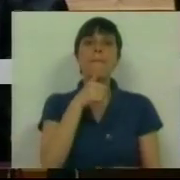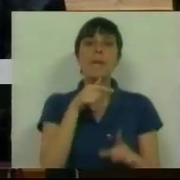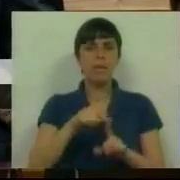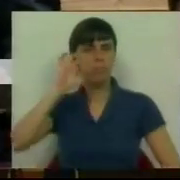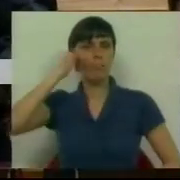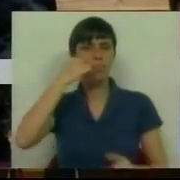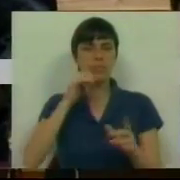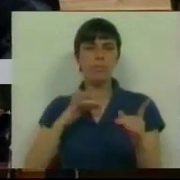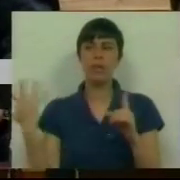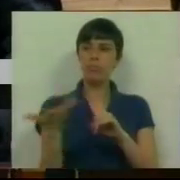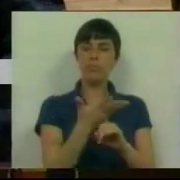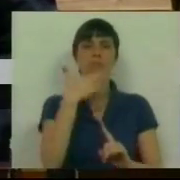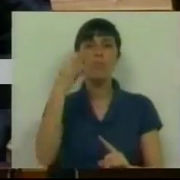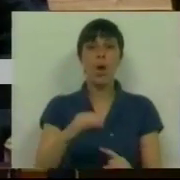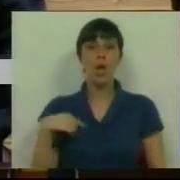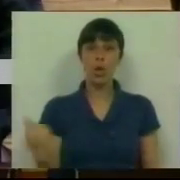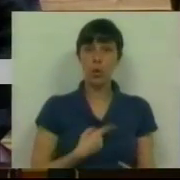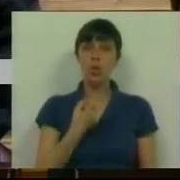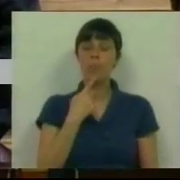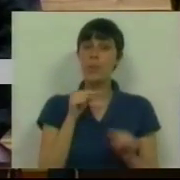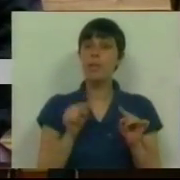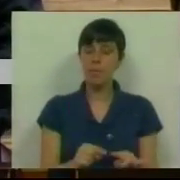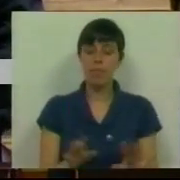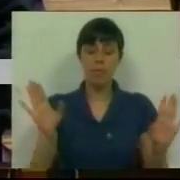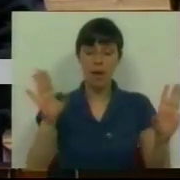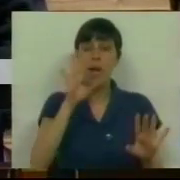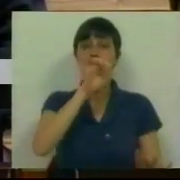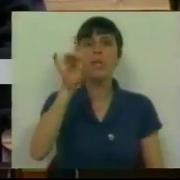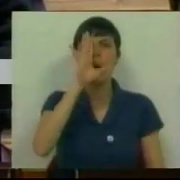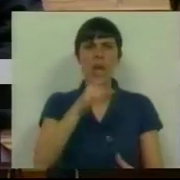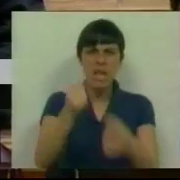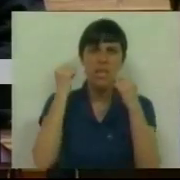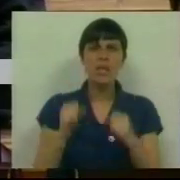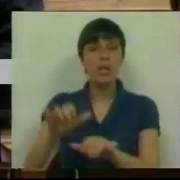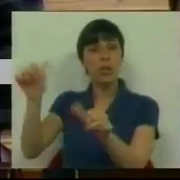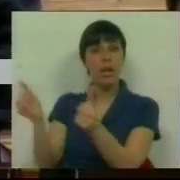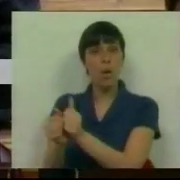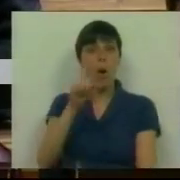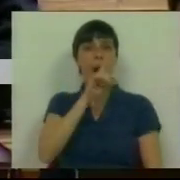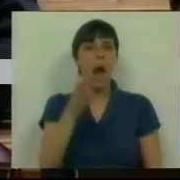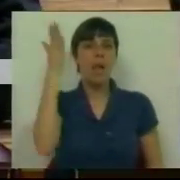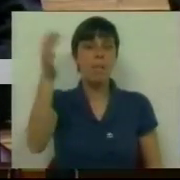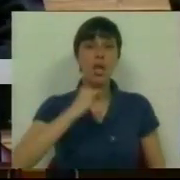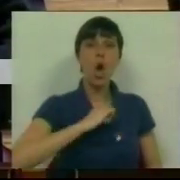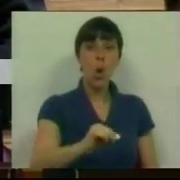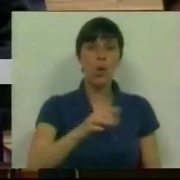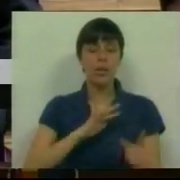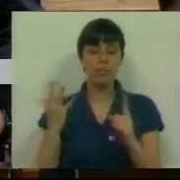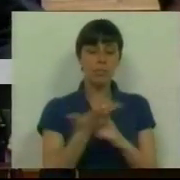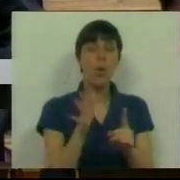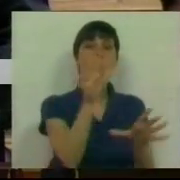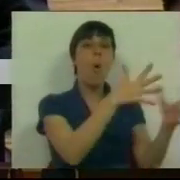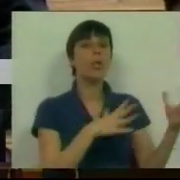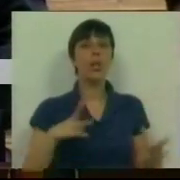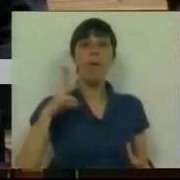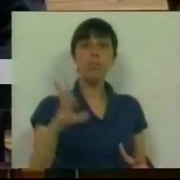é um ataque à periferia. Ora, se todos nós percebemos isso, mas se o Governo insiste em estar ao lado da Alemanha contra a periferia onde está